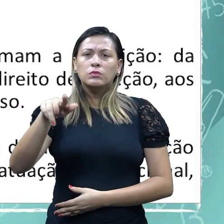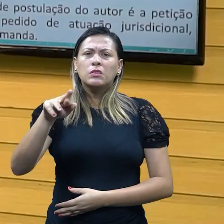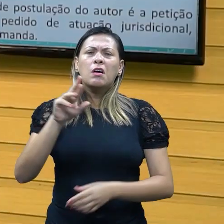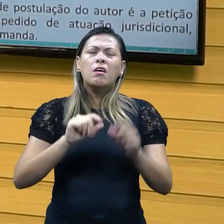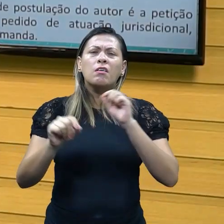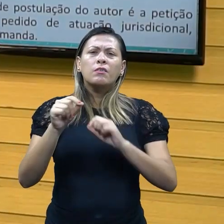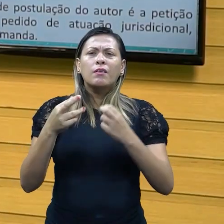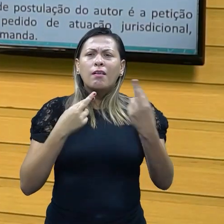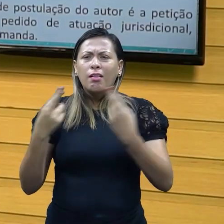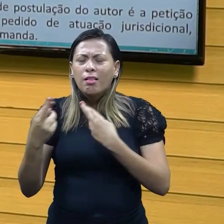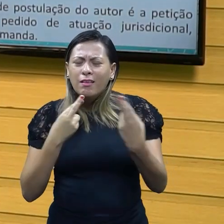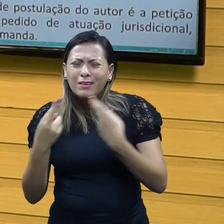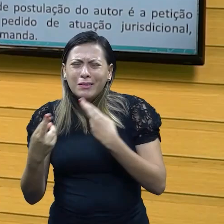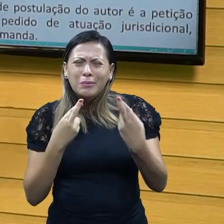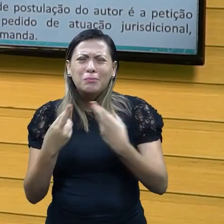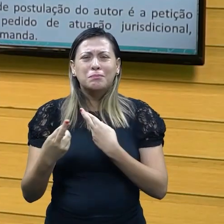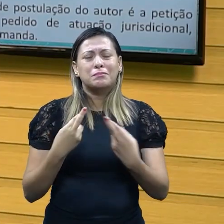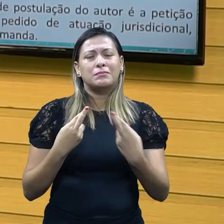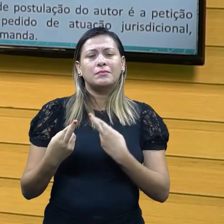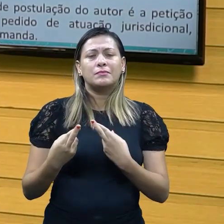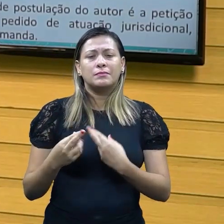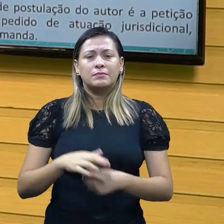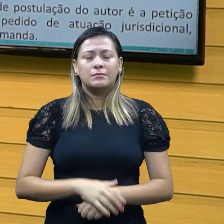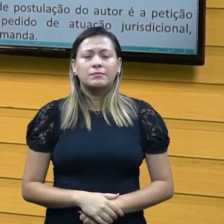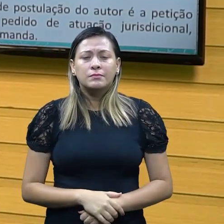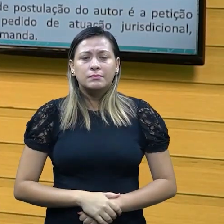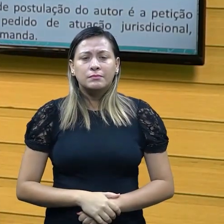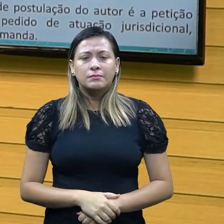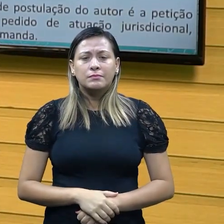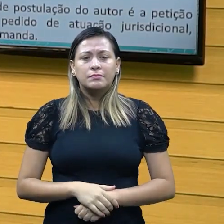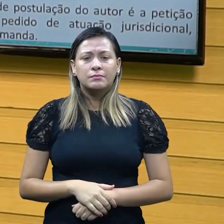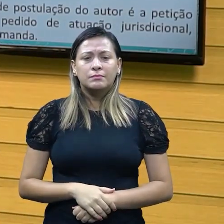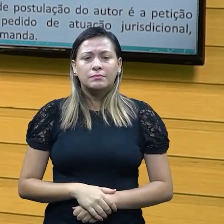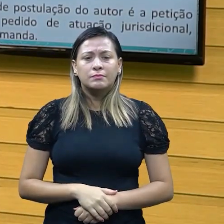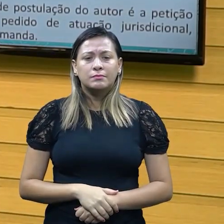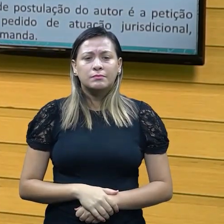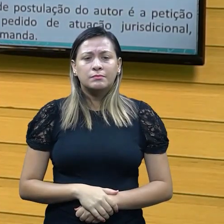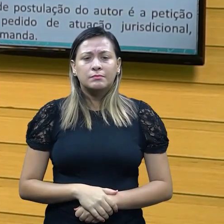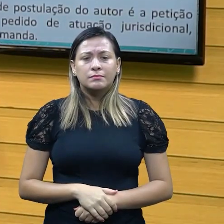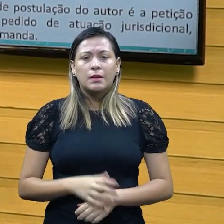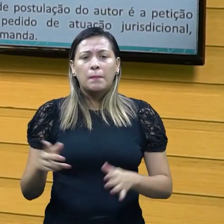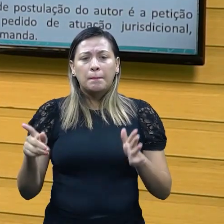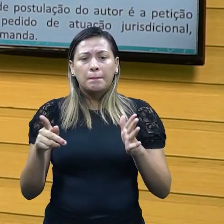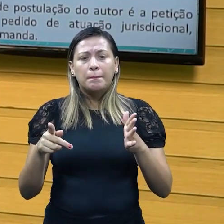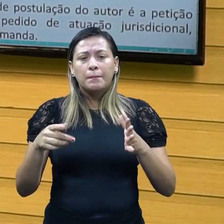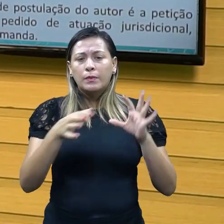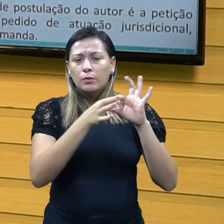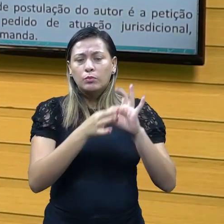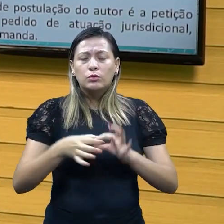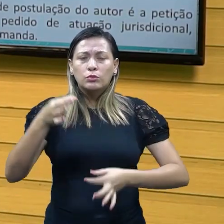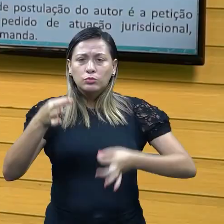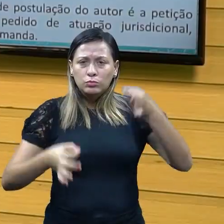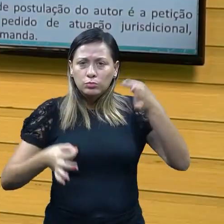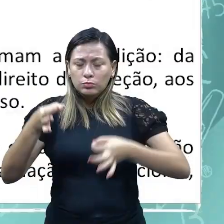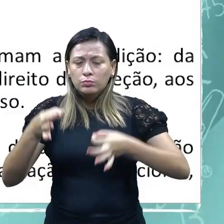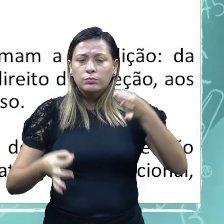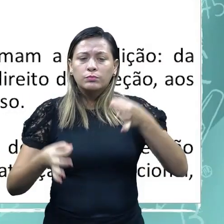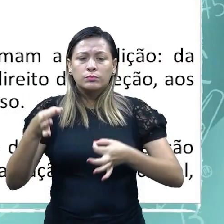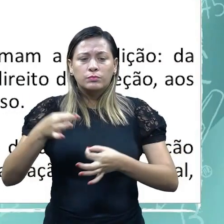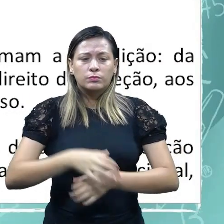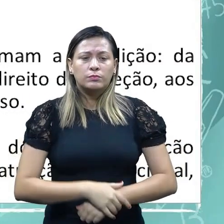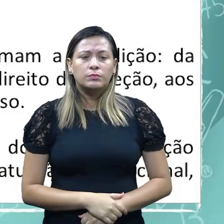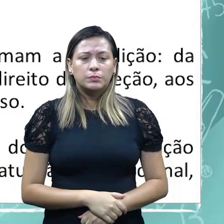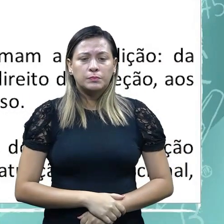Estou postulando em juízo, estou rogando em juízo, estou suplicando em juízo.